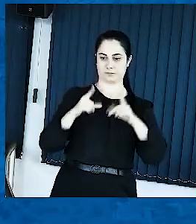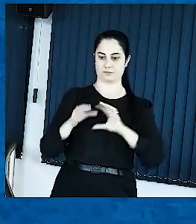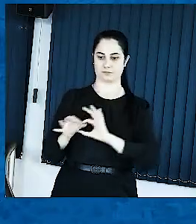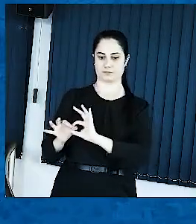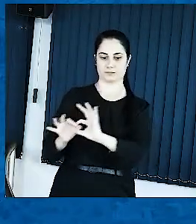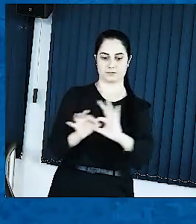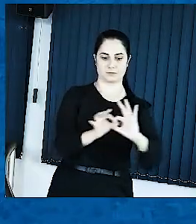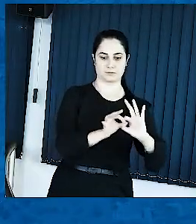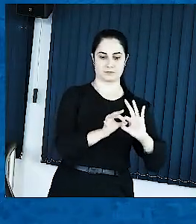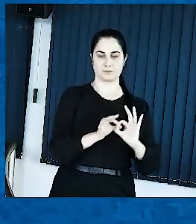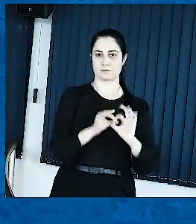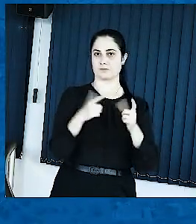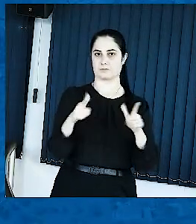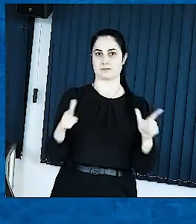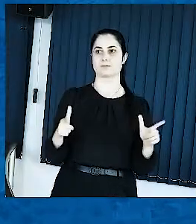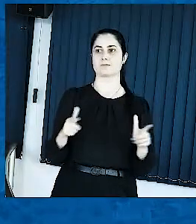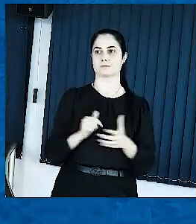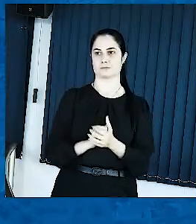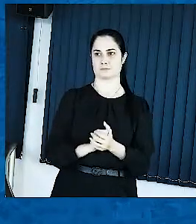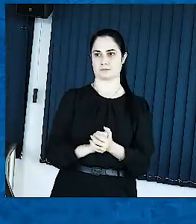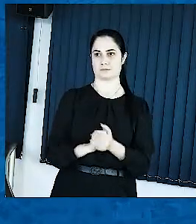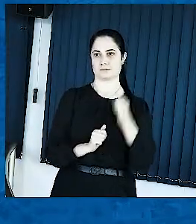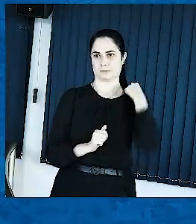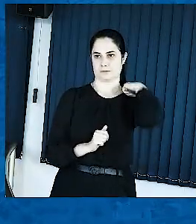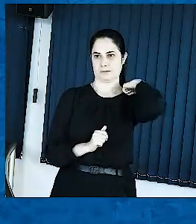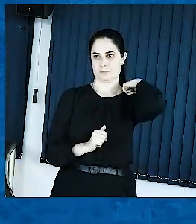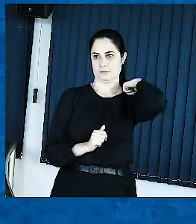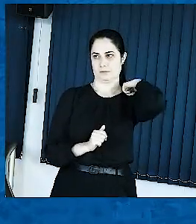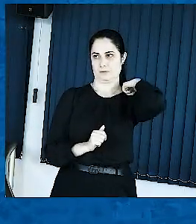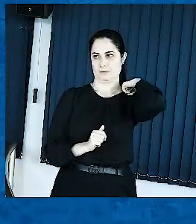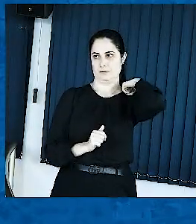protocolo compartilhado. Estou certo ou estou errado?